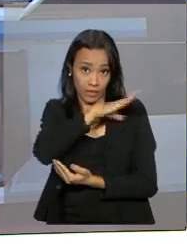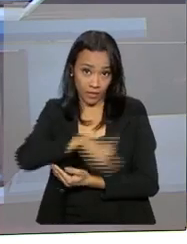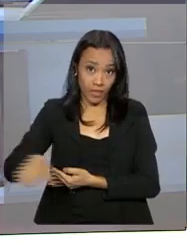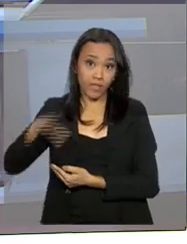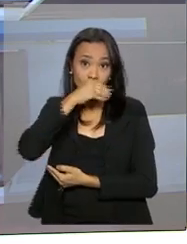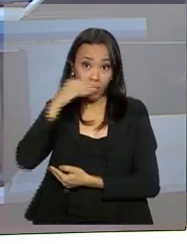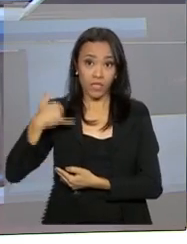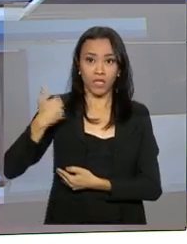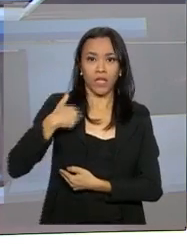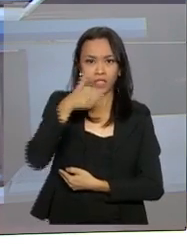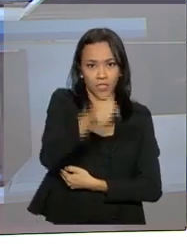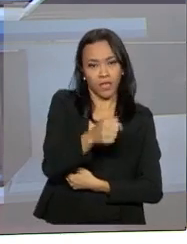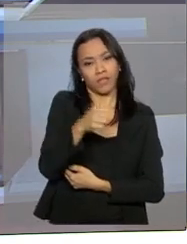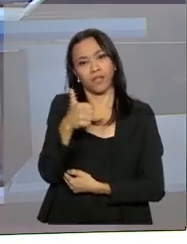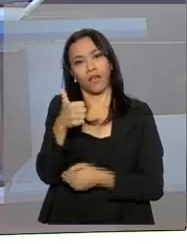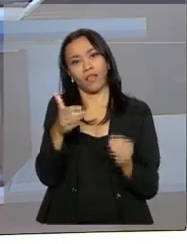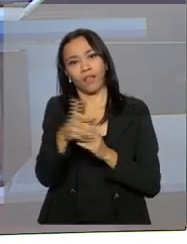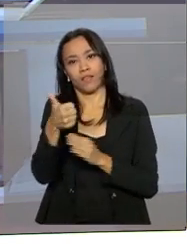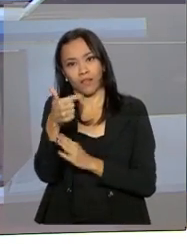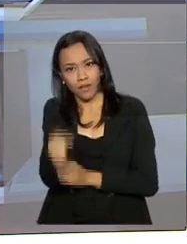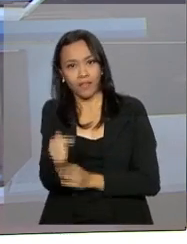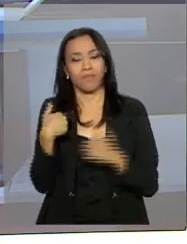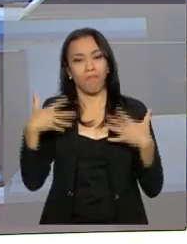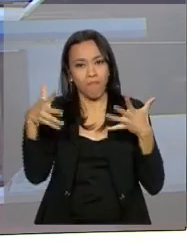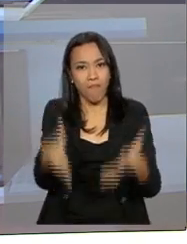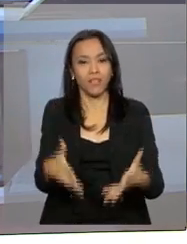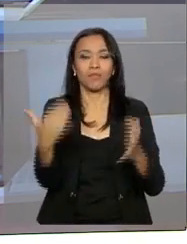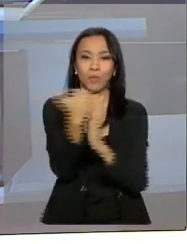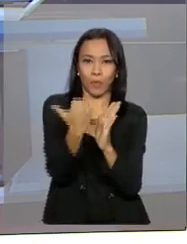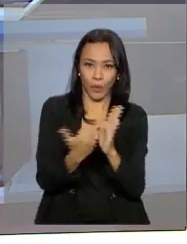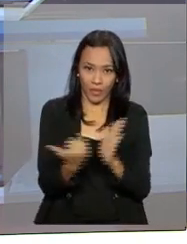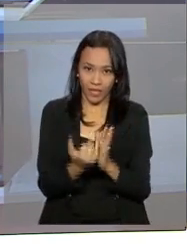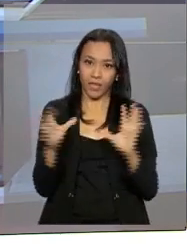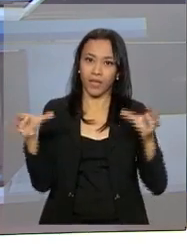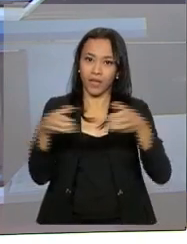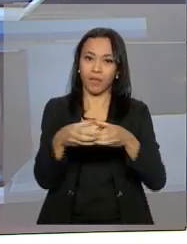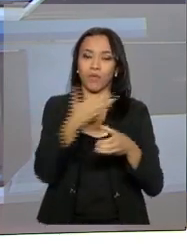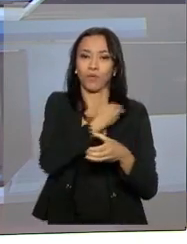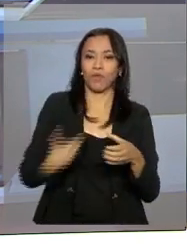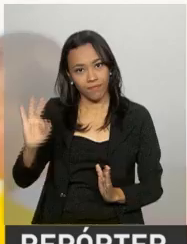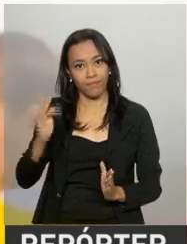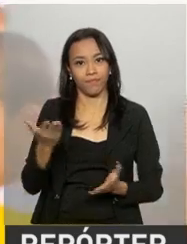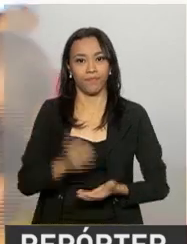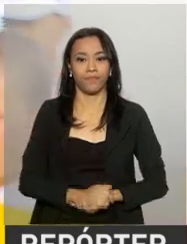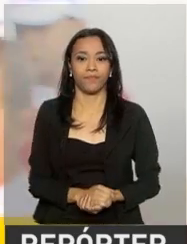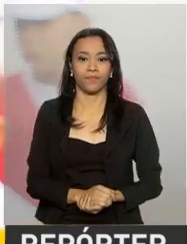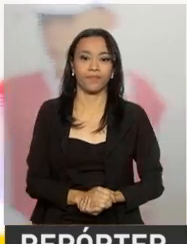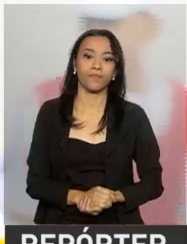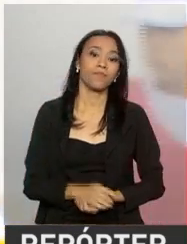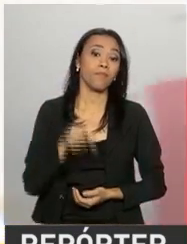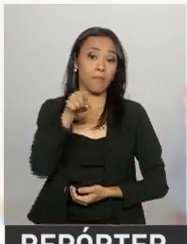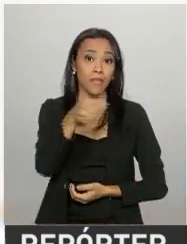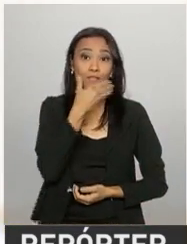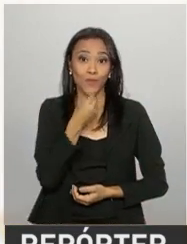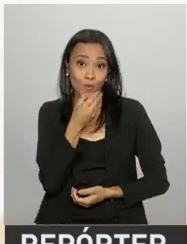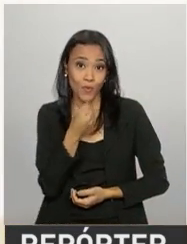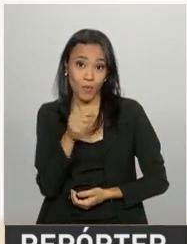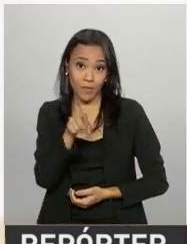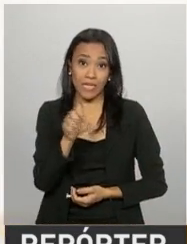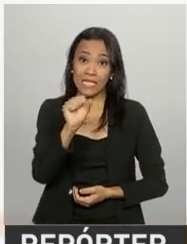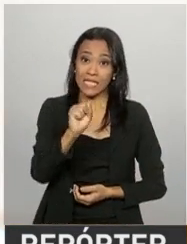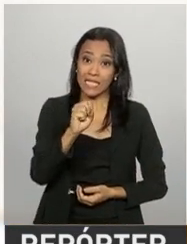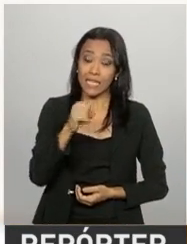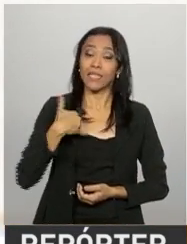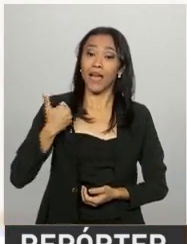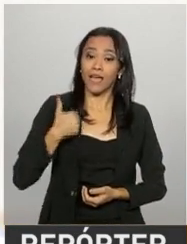7 e 17 anos participam do programa Força no Esporte do Governo Federal. O Samuel tem 13 anos e